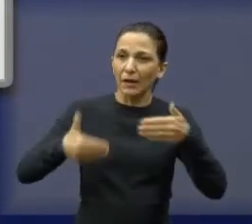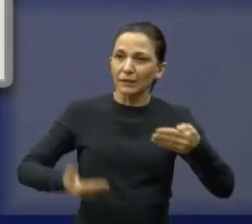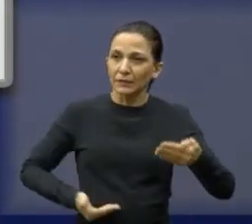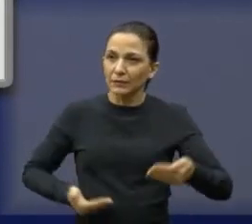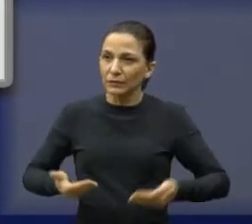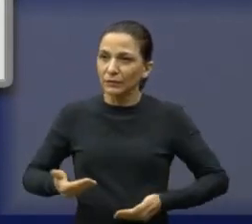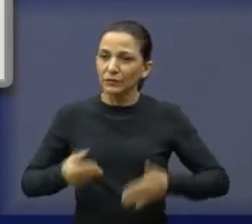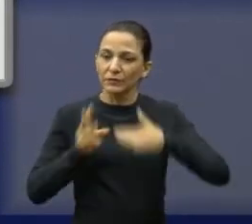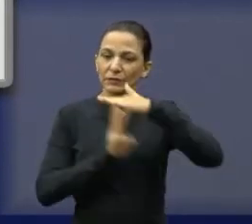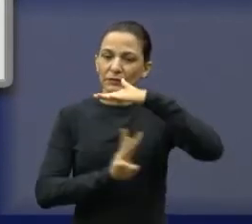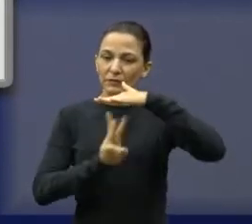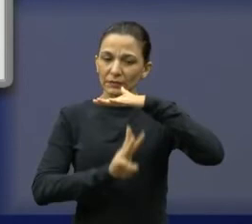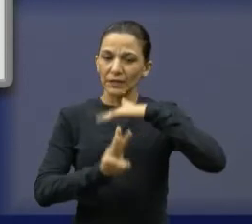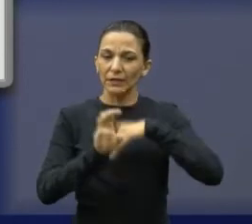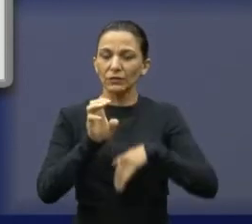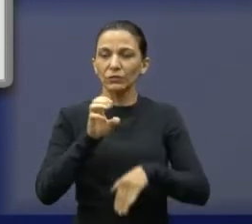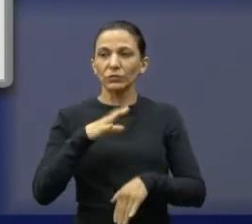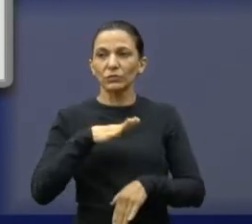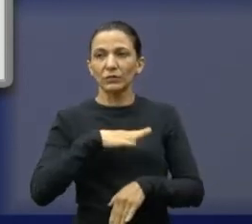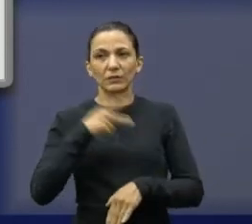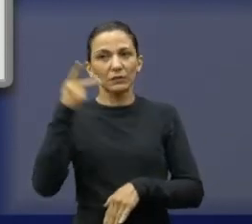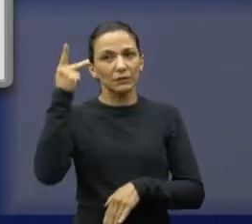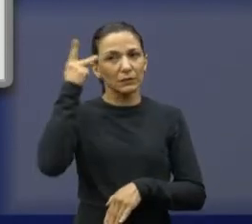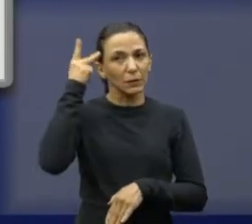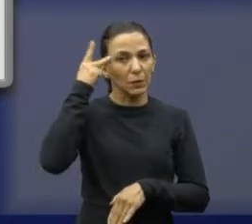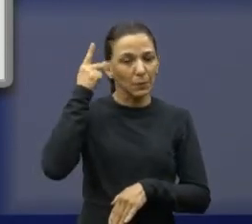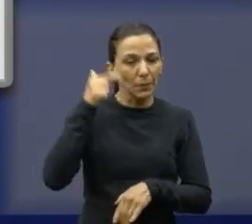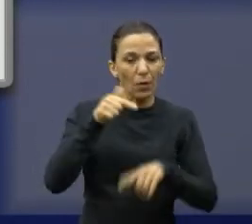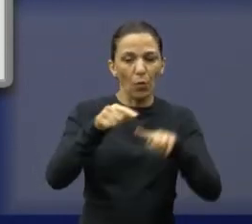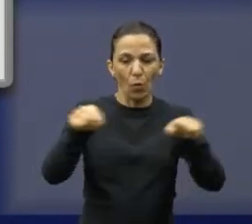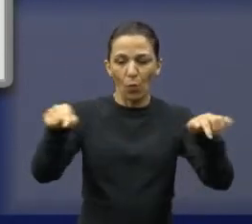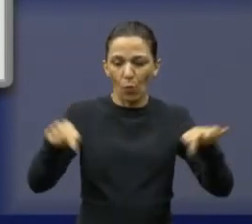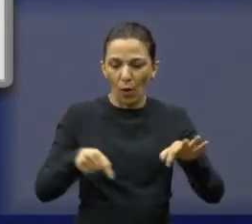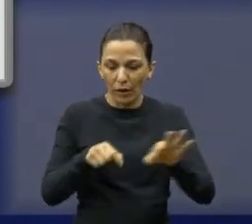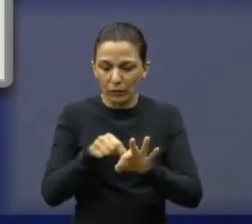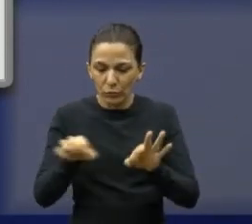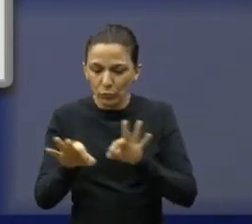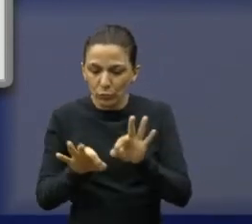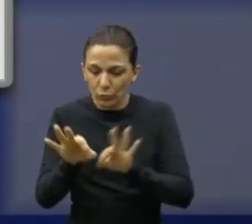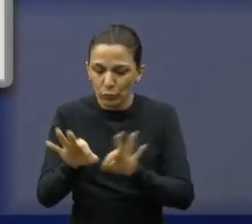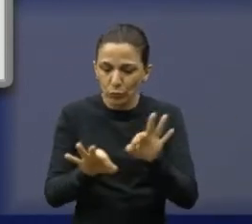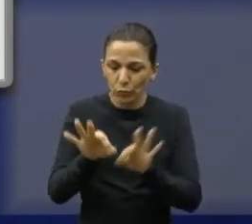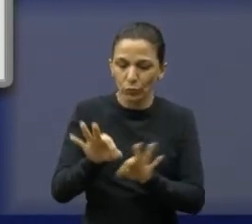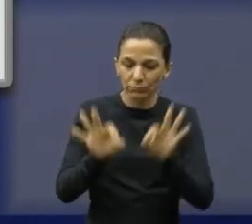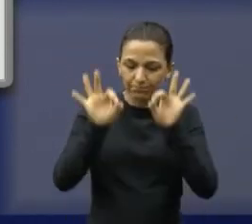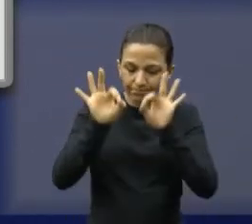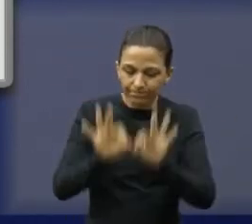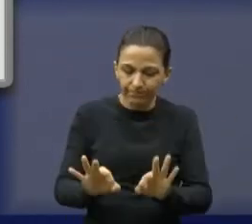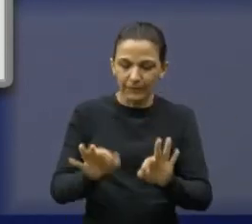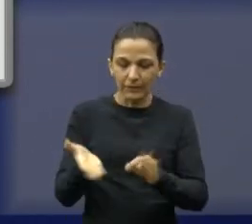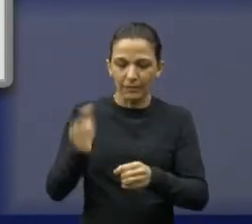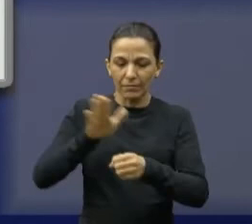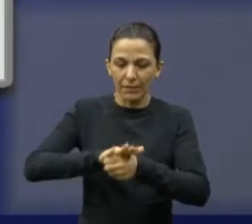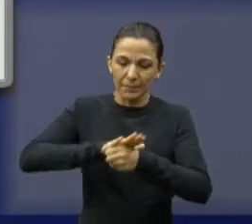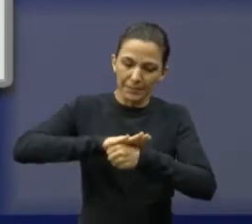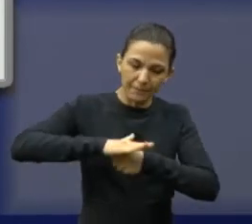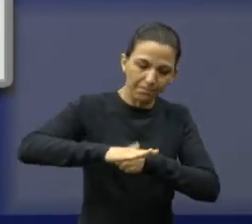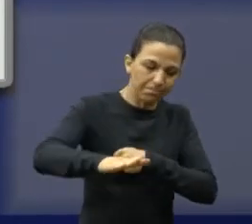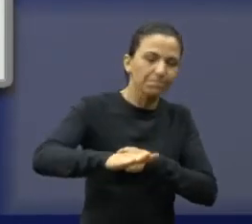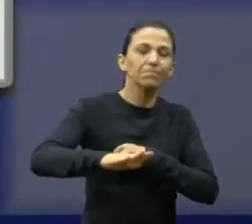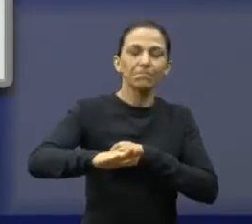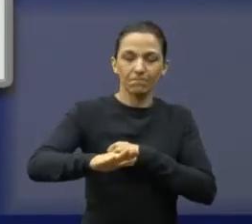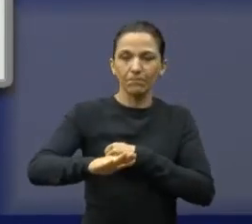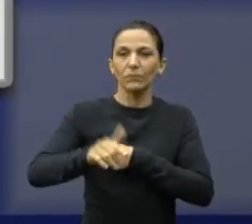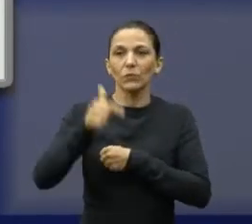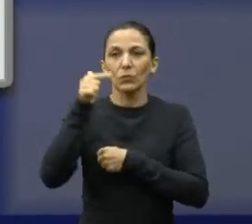Paulo, uma terceirizada de São Paulo, eles requadram mesmo, requadram com a máquina, e vem, faz o tapa-buraco, inclusive não